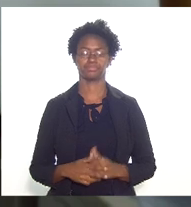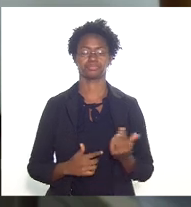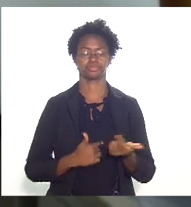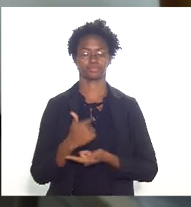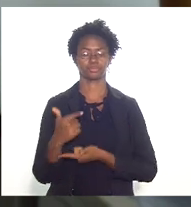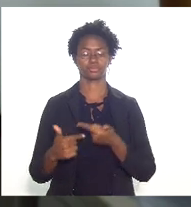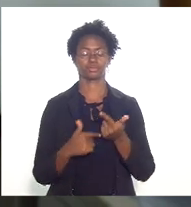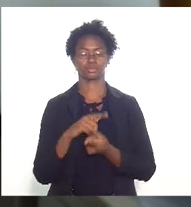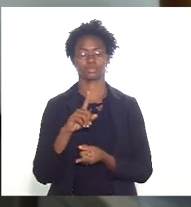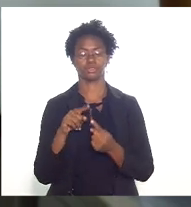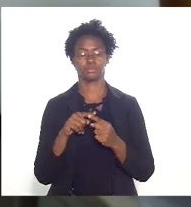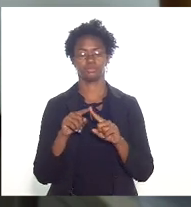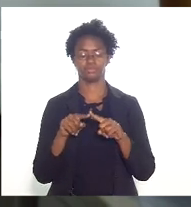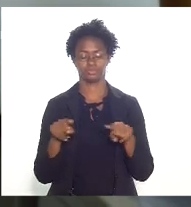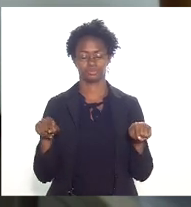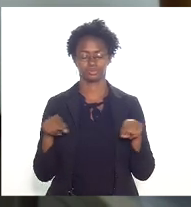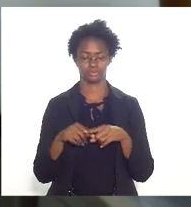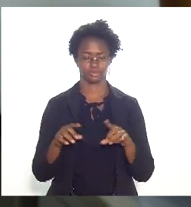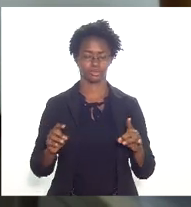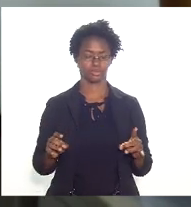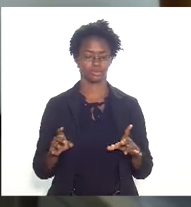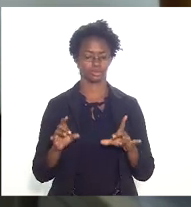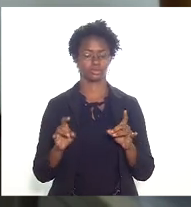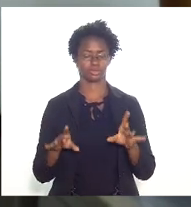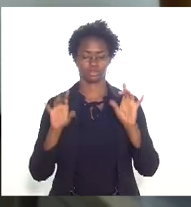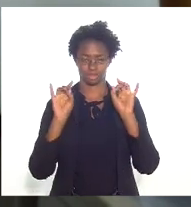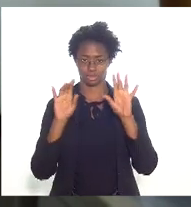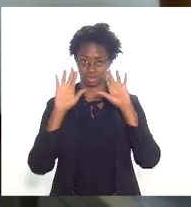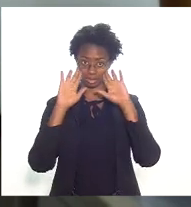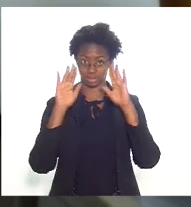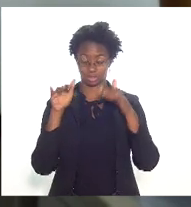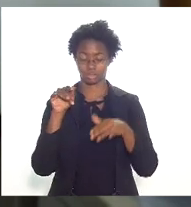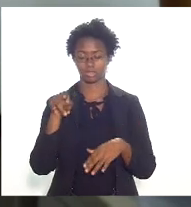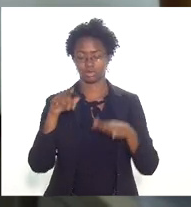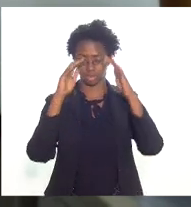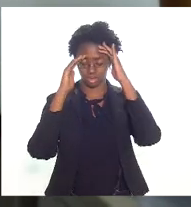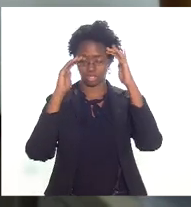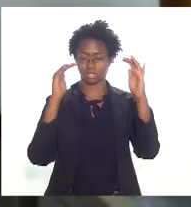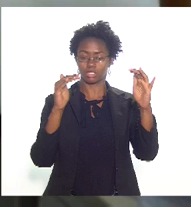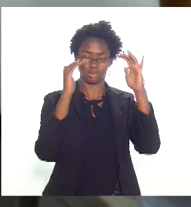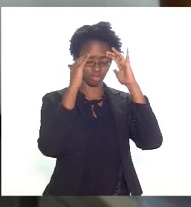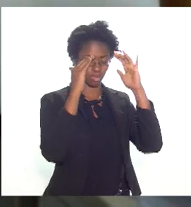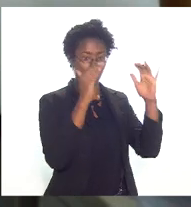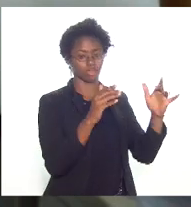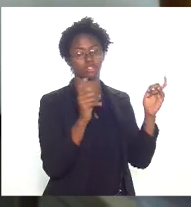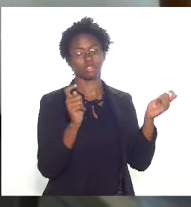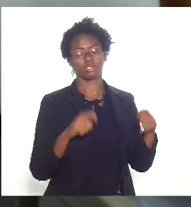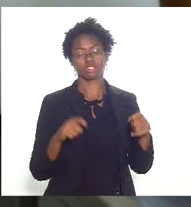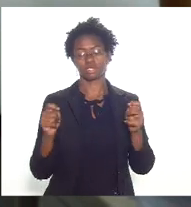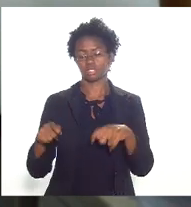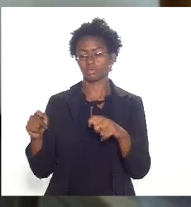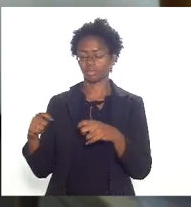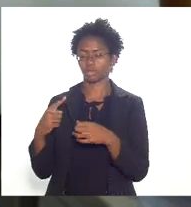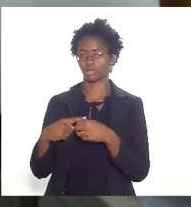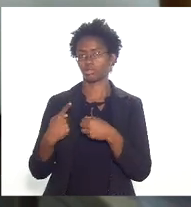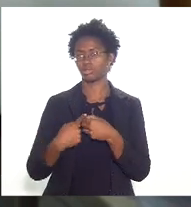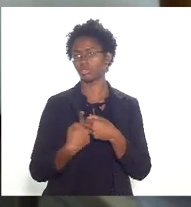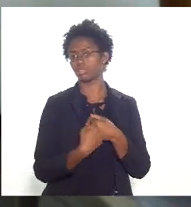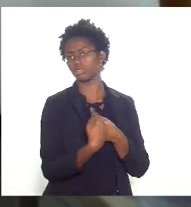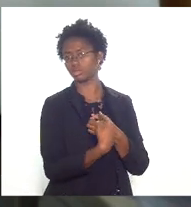ao comércio que especifica respeitando as competências municipais